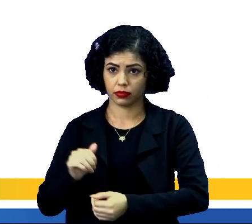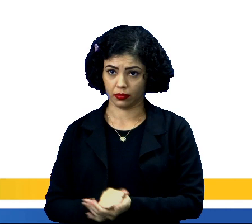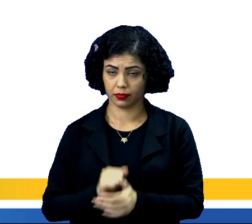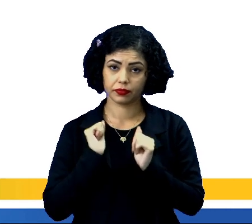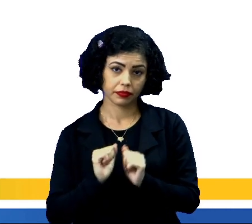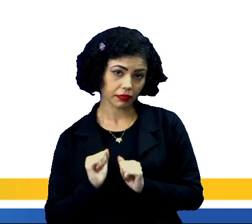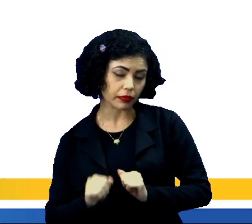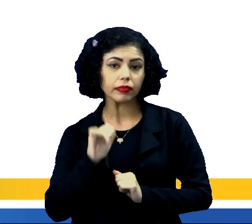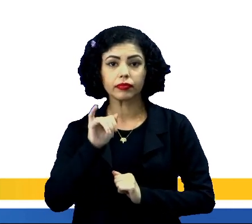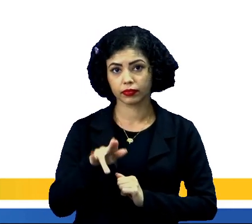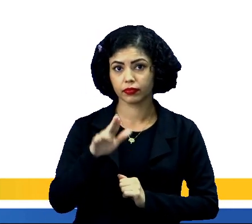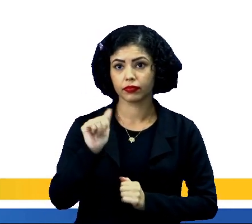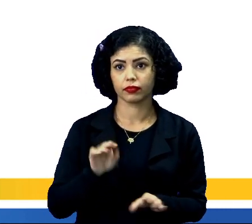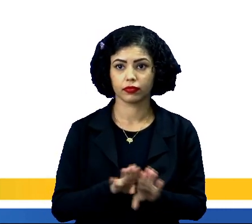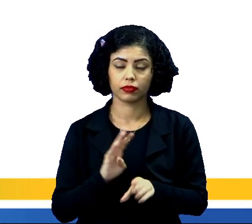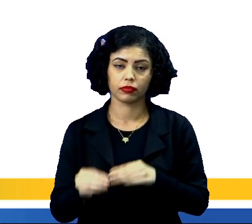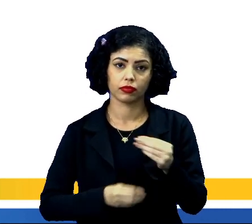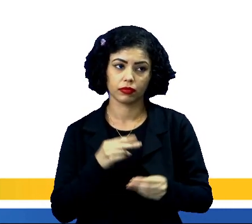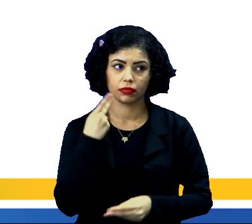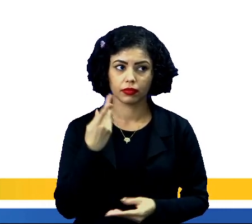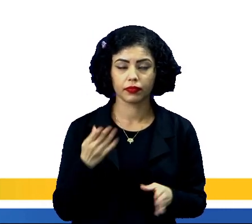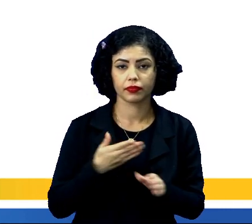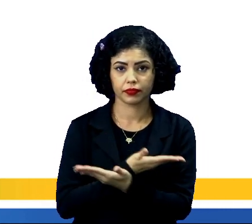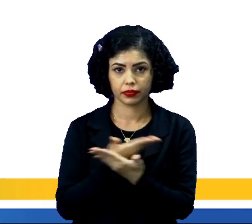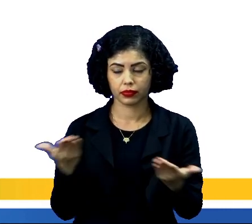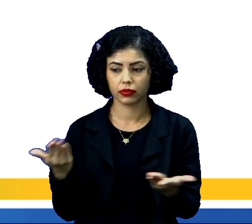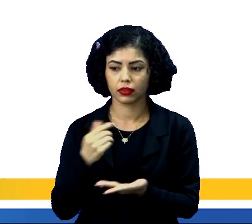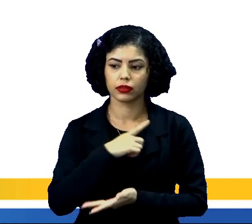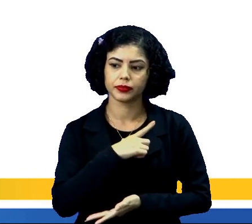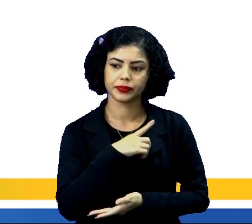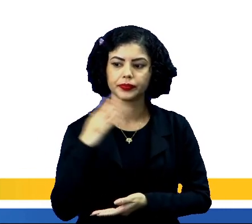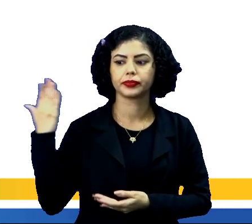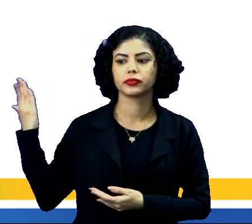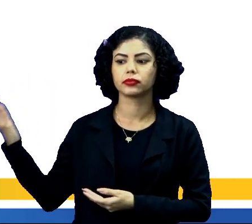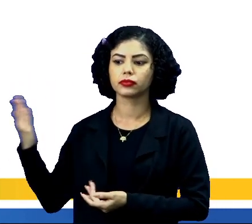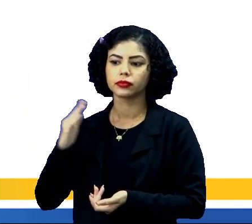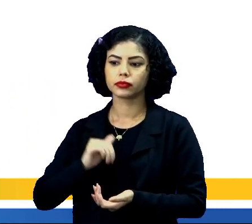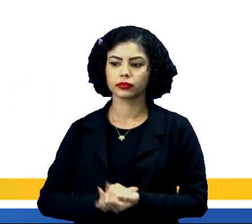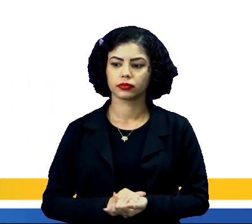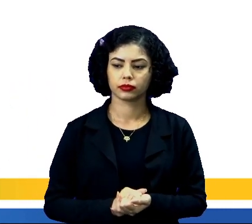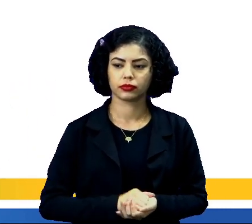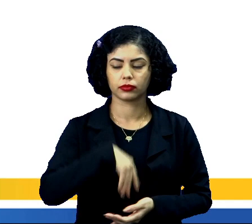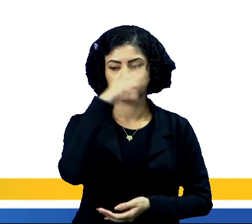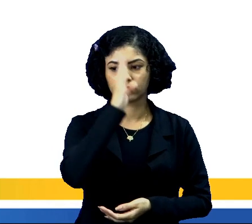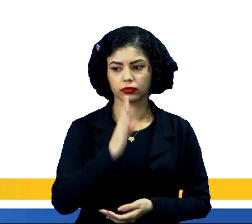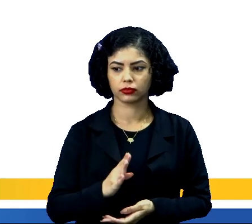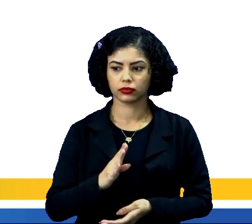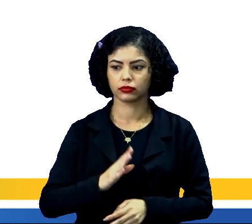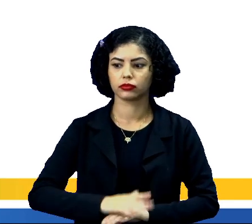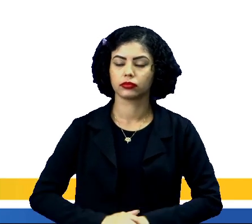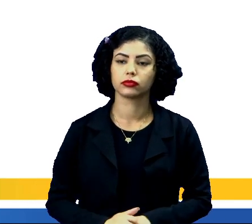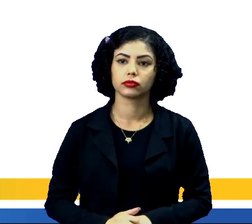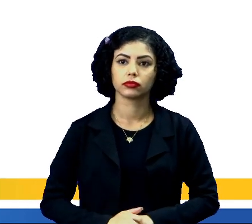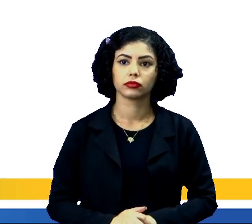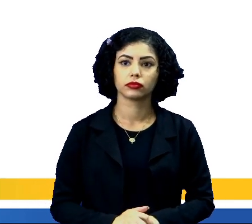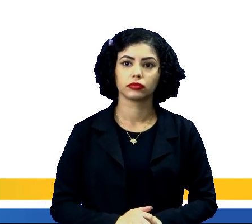ser um mapa de biomas brasileiros, como eu falei para vocês, né? Aqui a gente tem o mapa físico do Brasil.